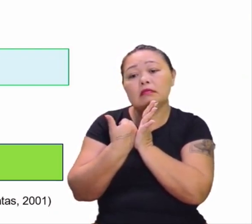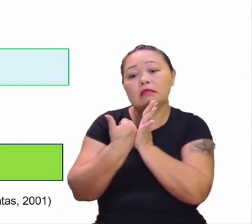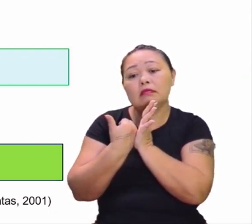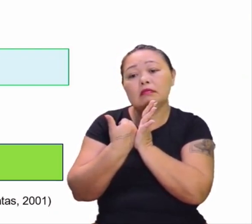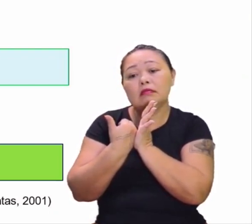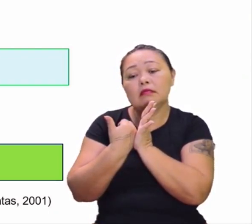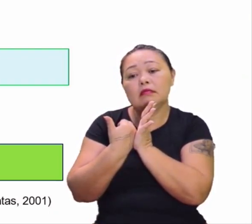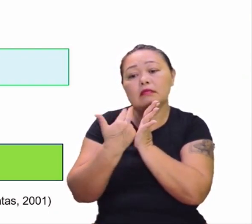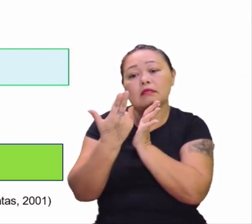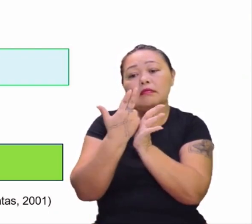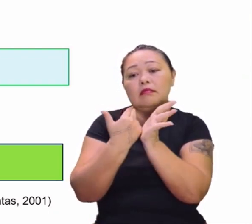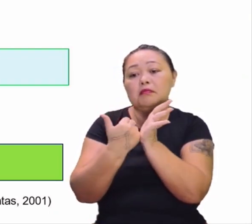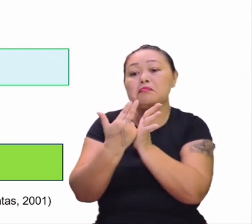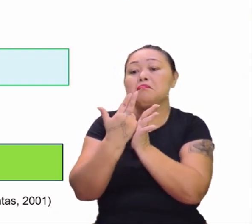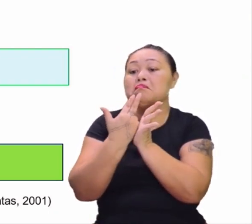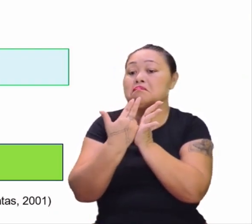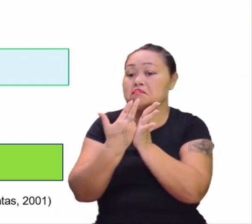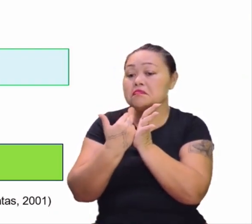Jorge.